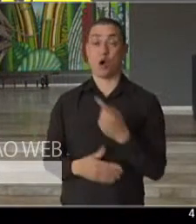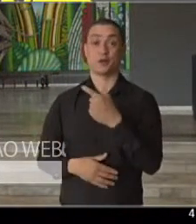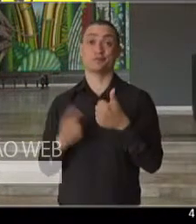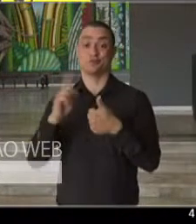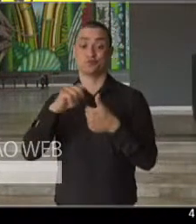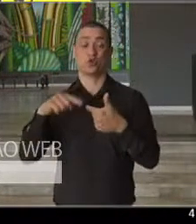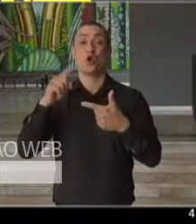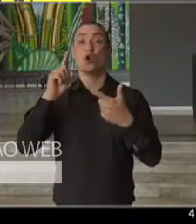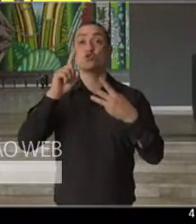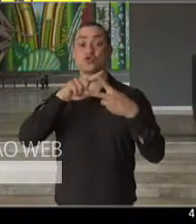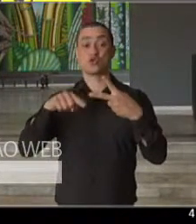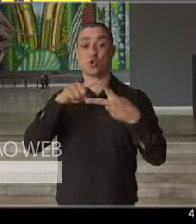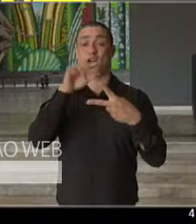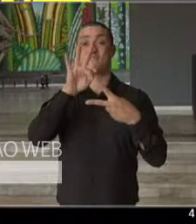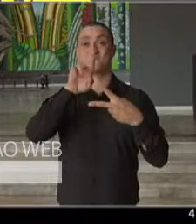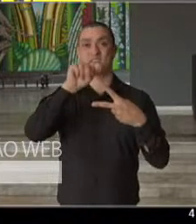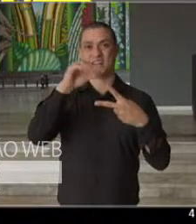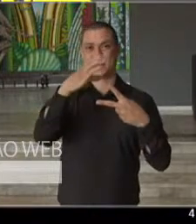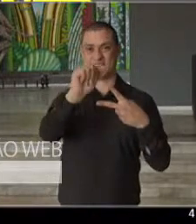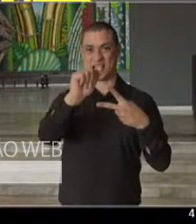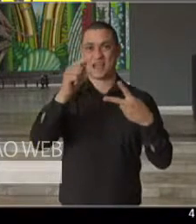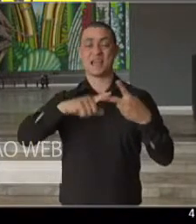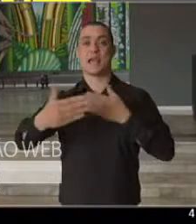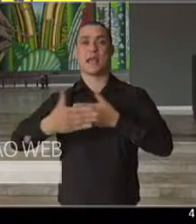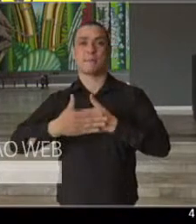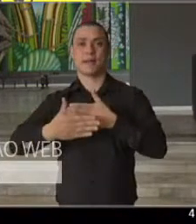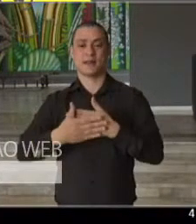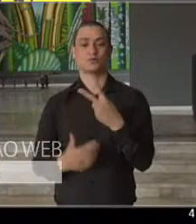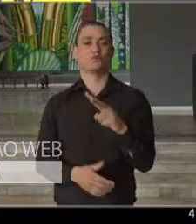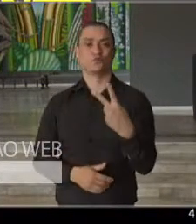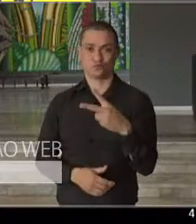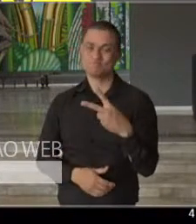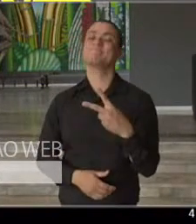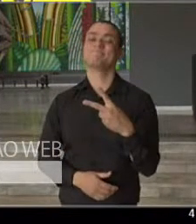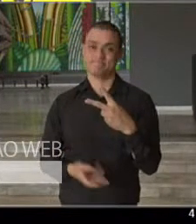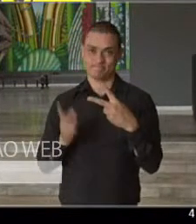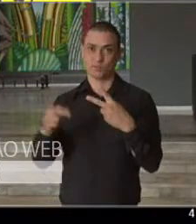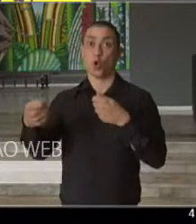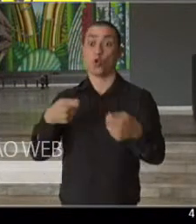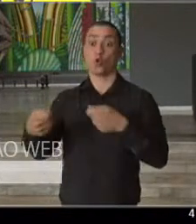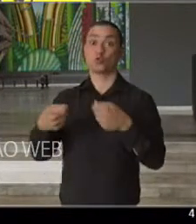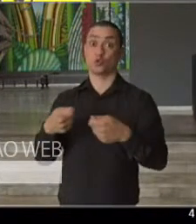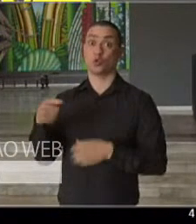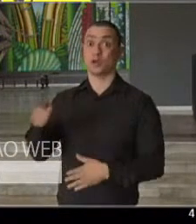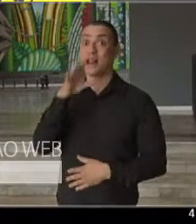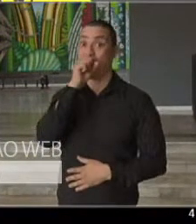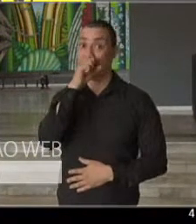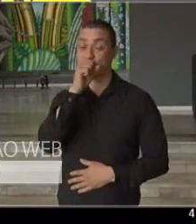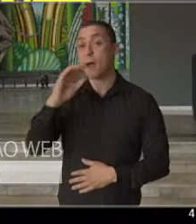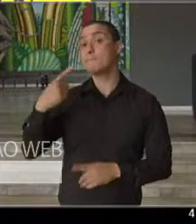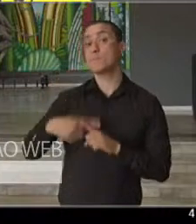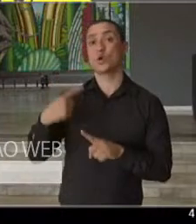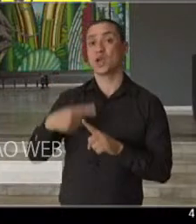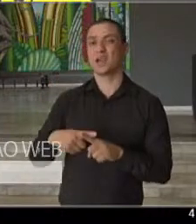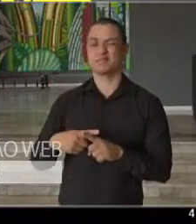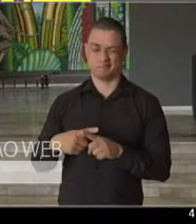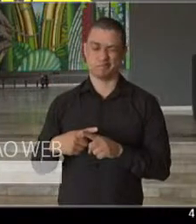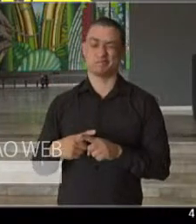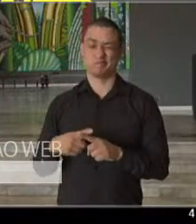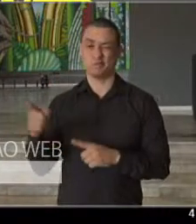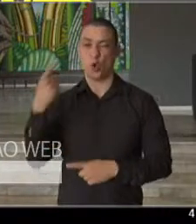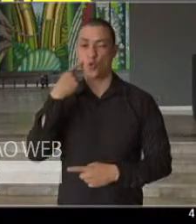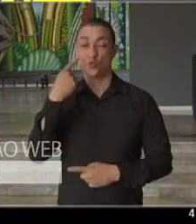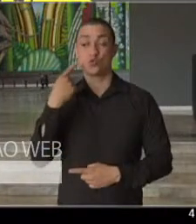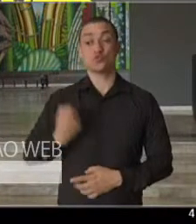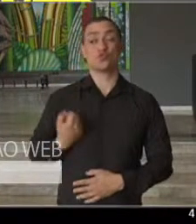Franca e Ribeirão Preto, que se mantém na etapa de controle, principalmente pelo número que nós temos